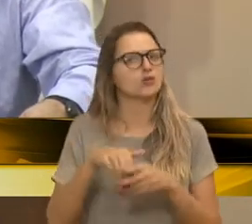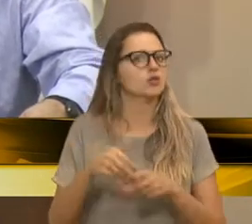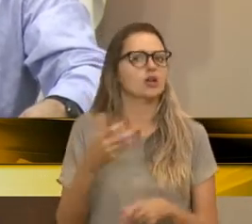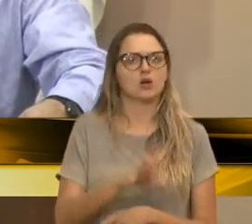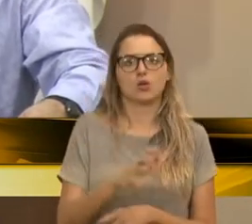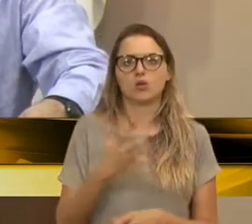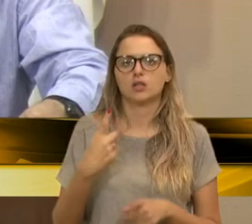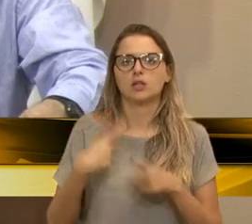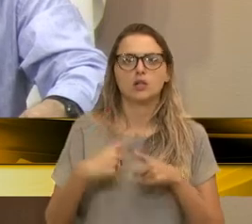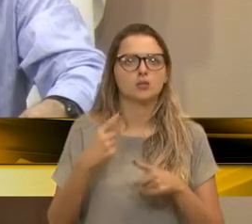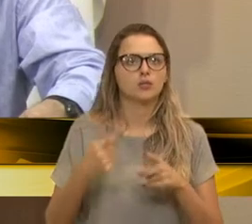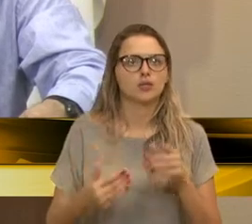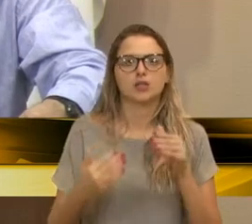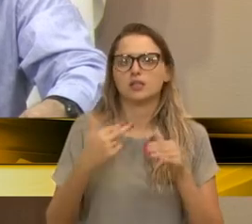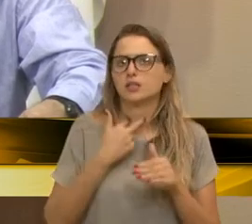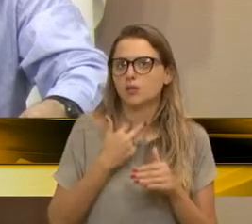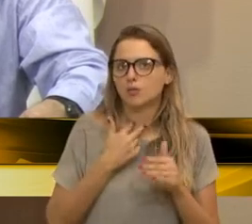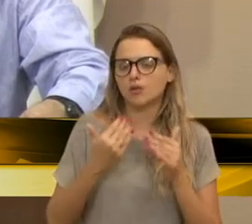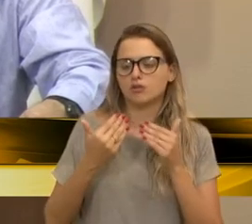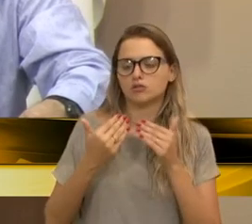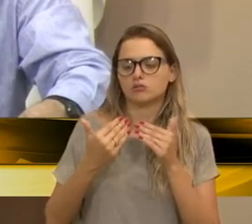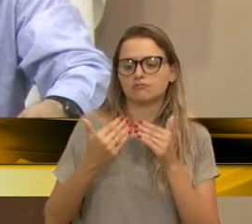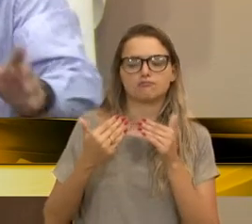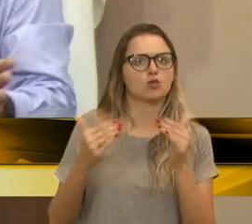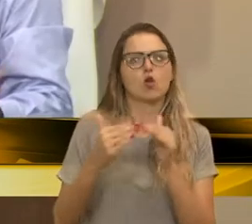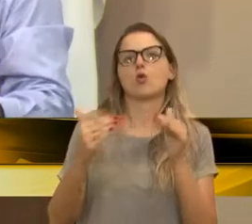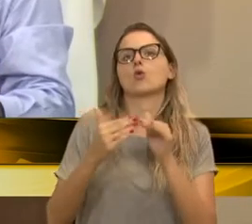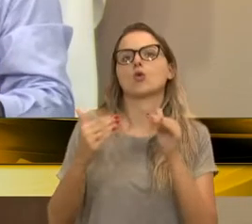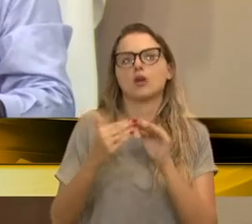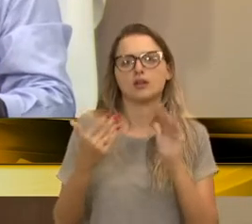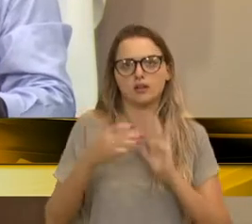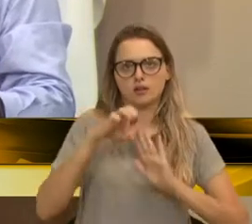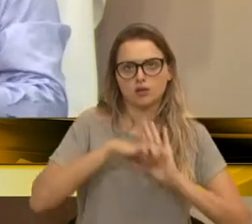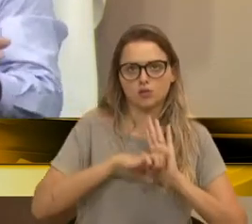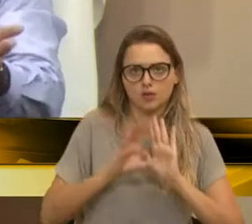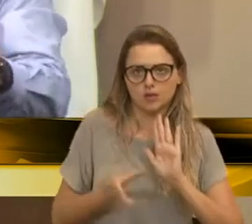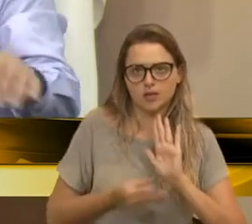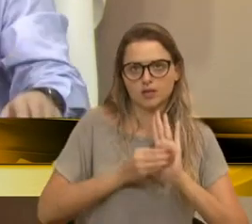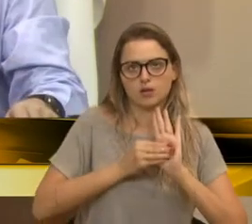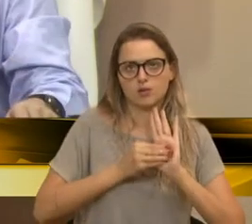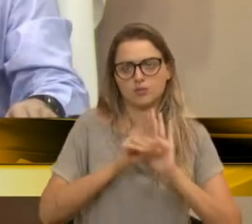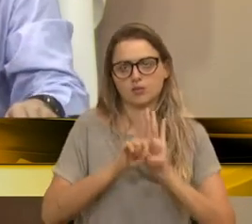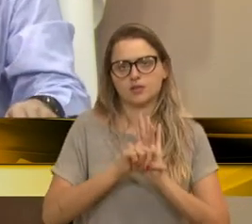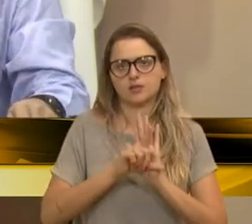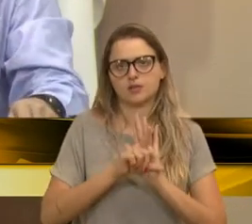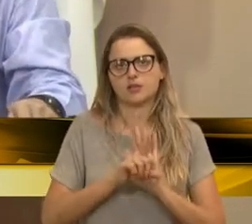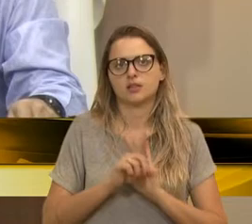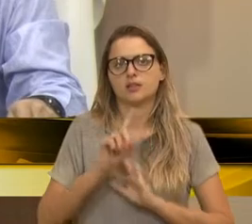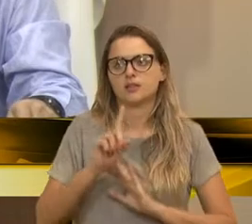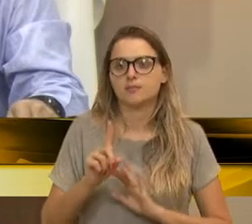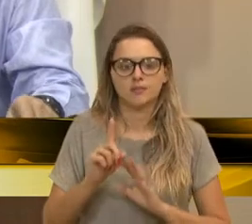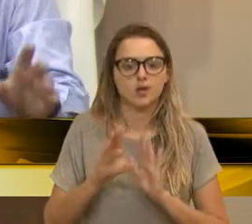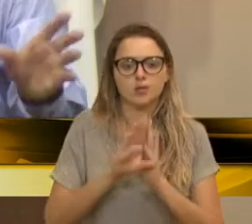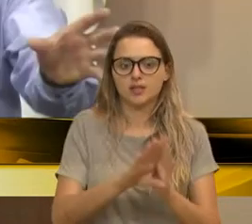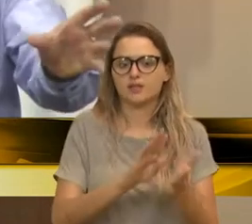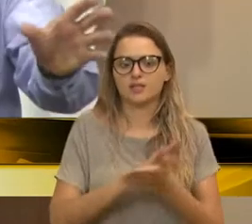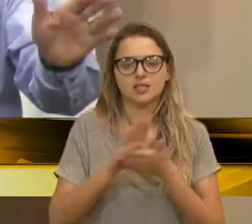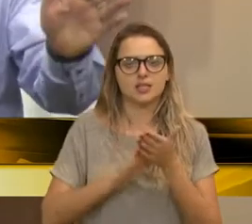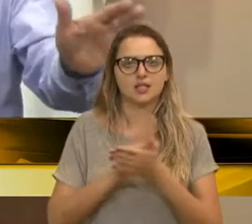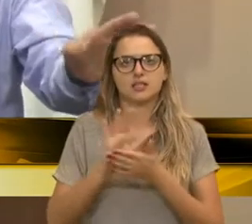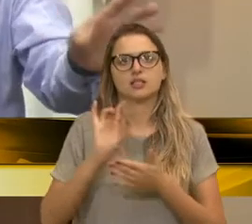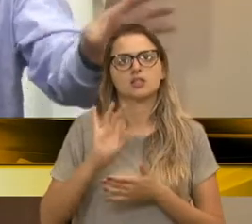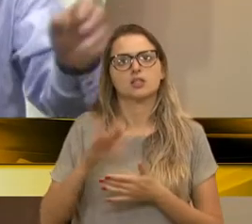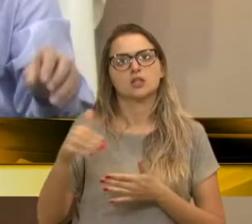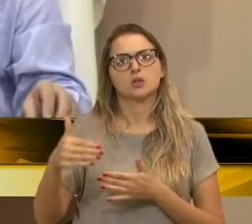vamos compartilhar com esse tipo de emenda. Não contempla. Contempla de novo os grandes. Quando mexeram